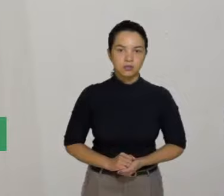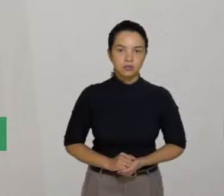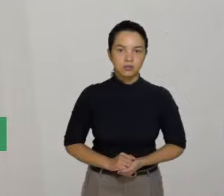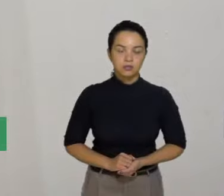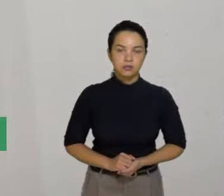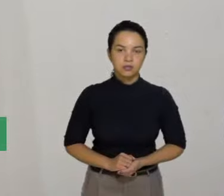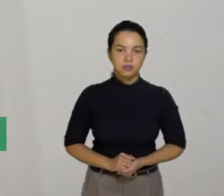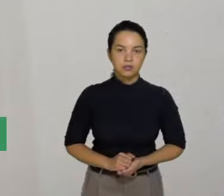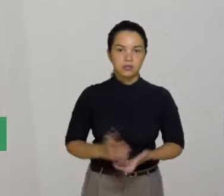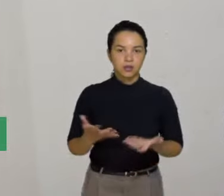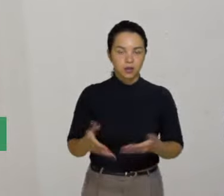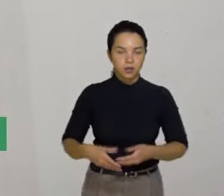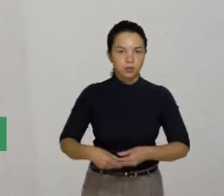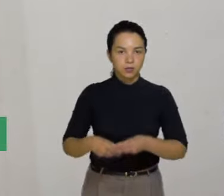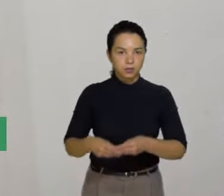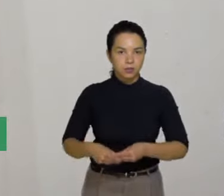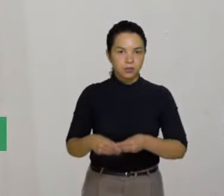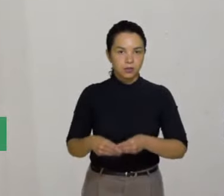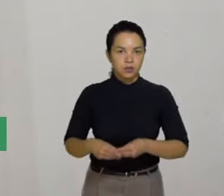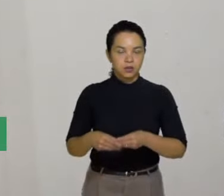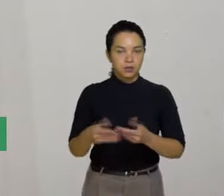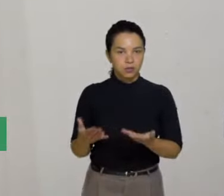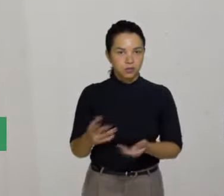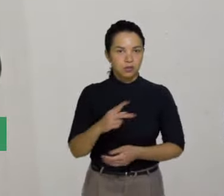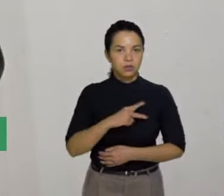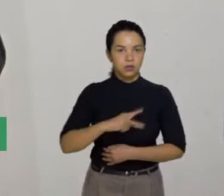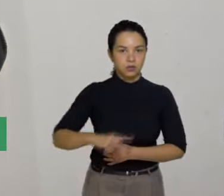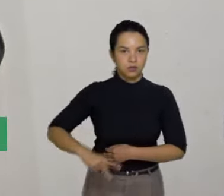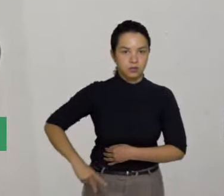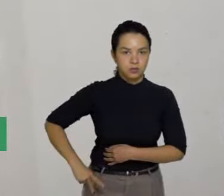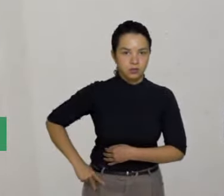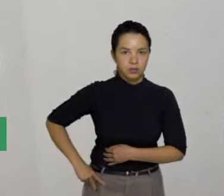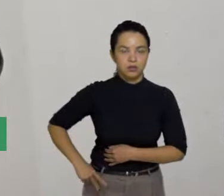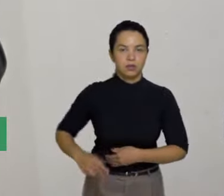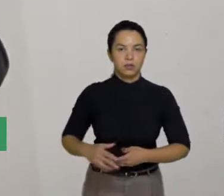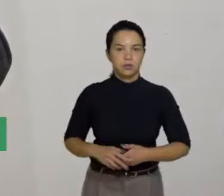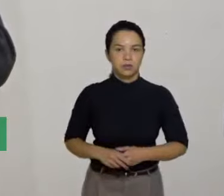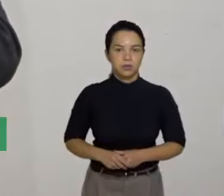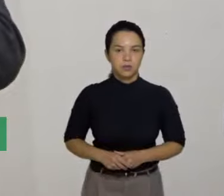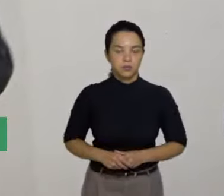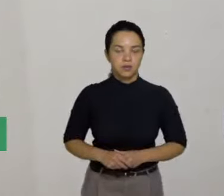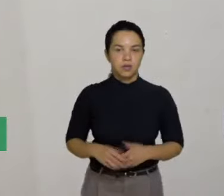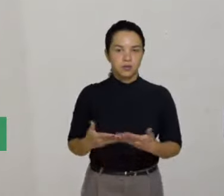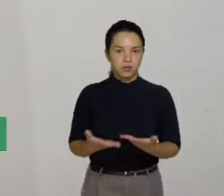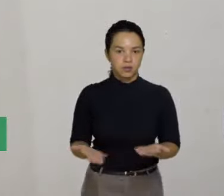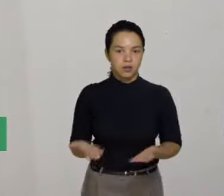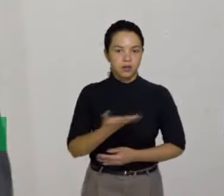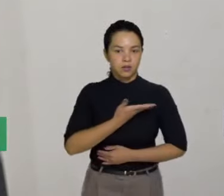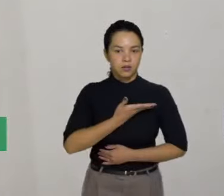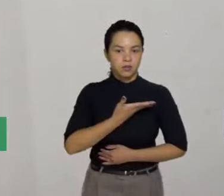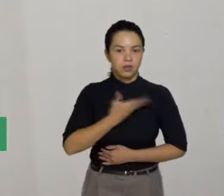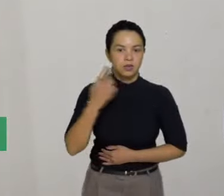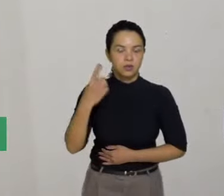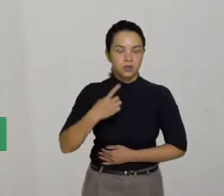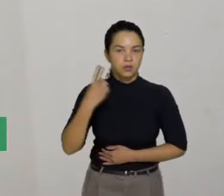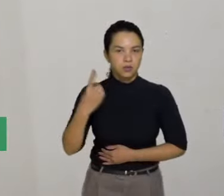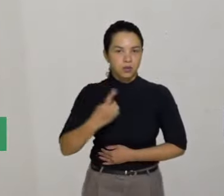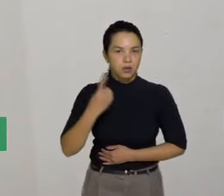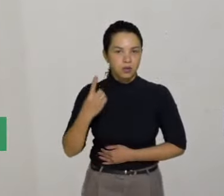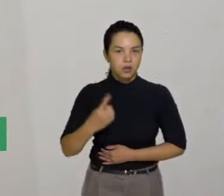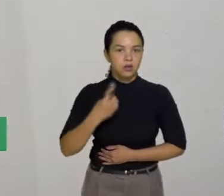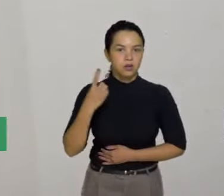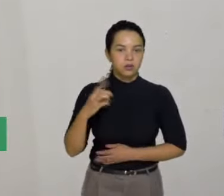Quero cumprimentar, senhor presidente, os meus colegas deputados e